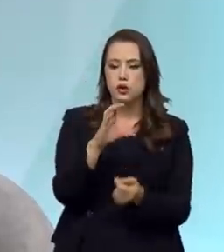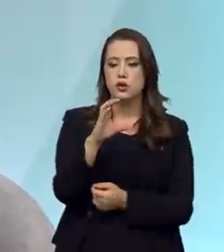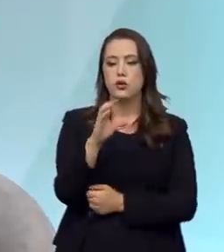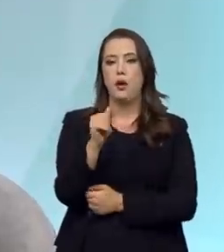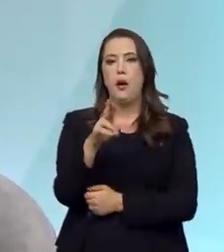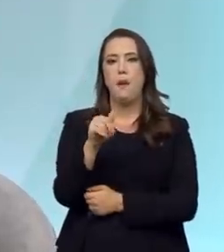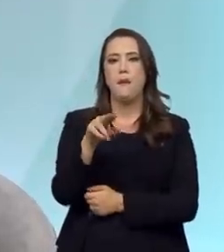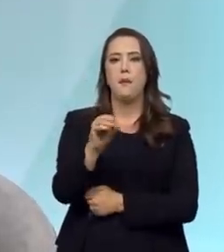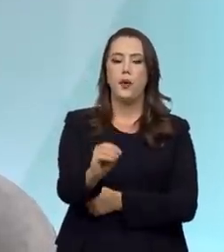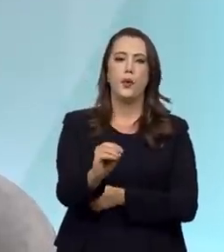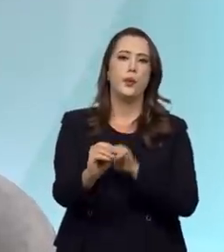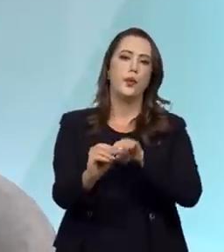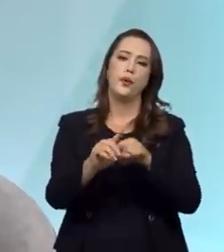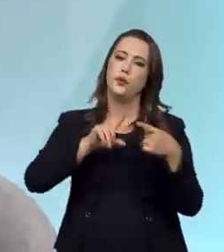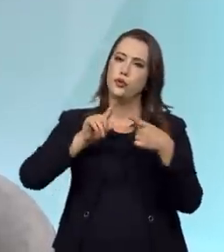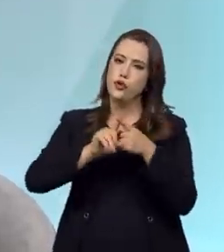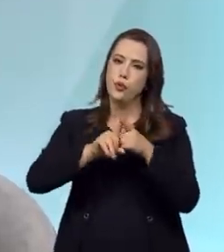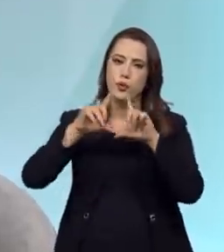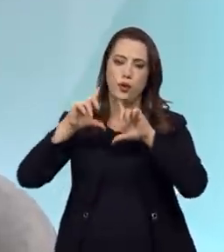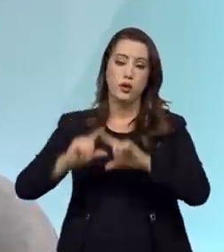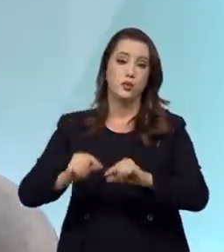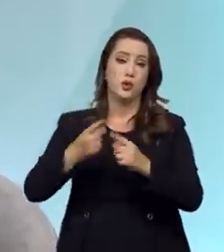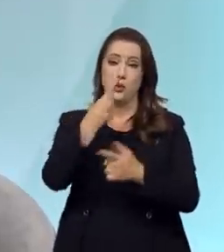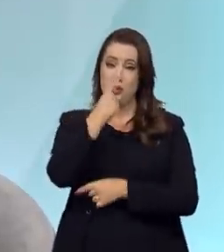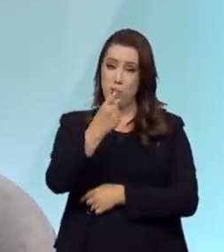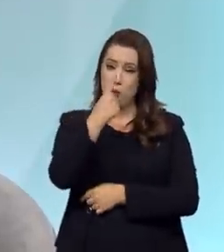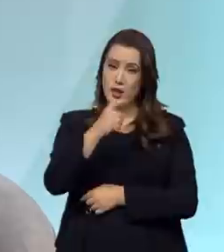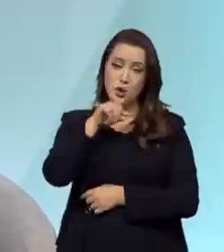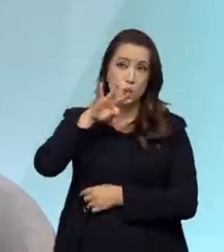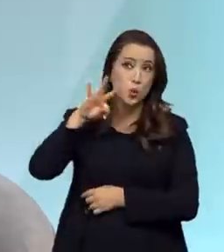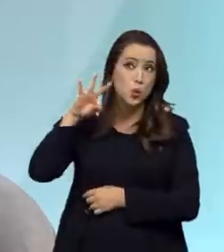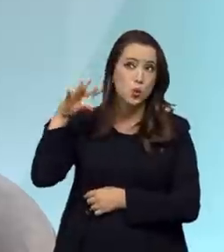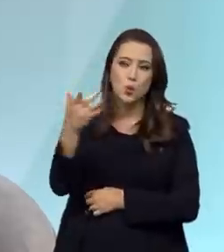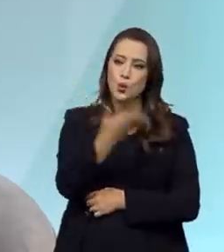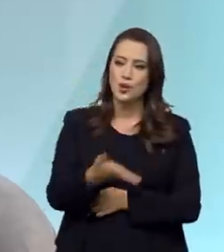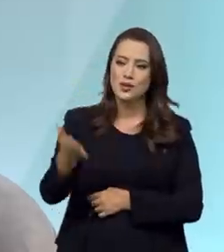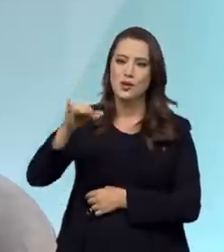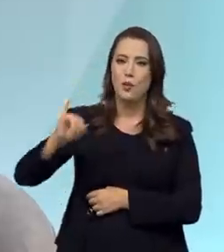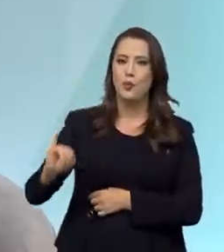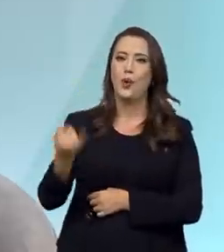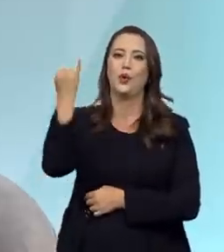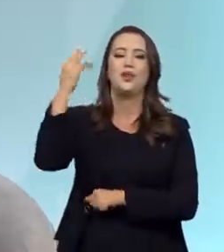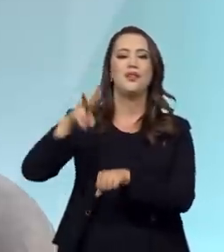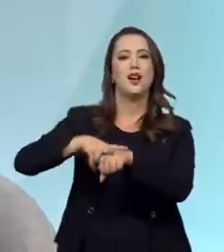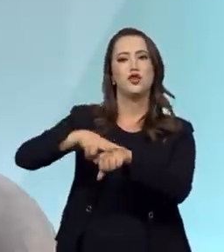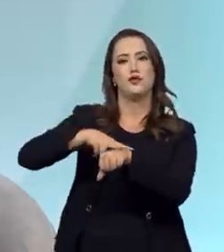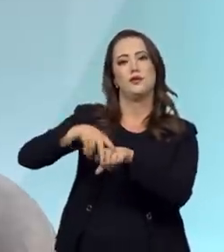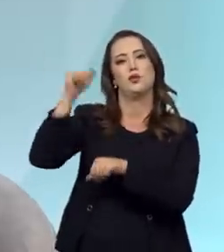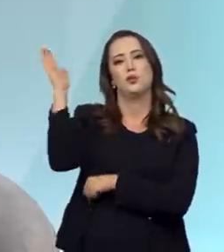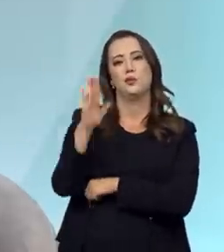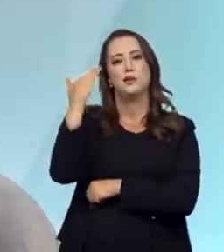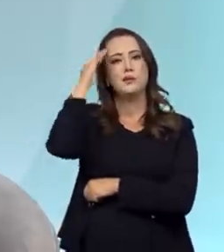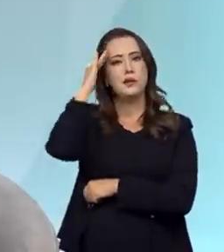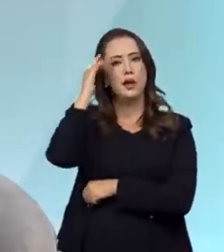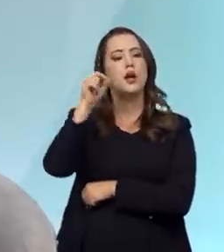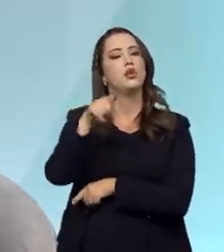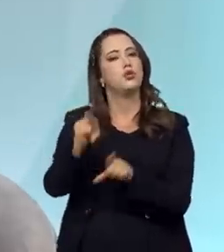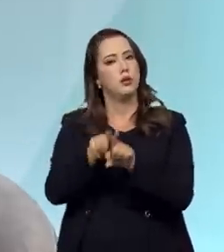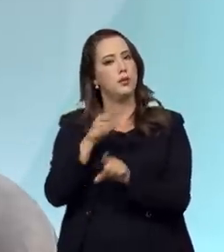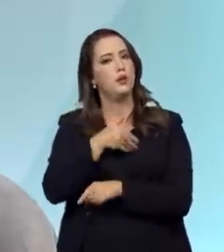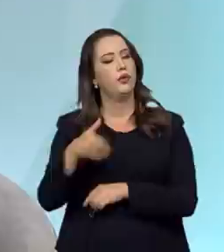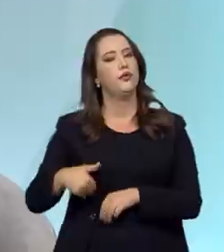de emissões dos resíduos orgânicos isso tudo vai ser oportunidades o que o Brasil entende o governo federal